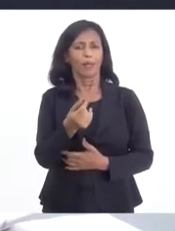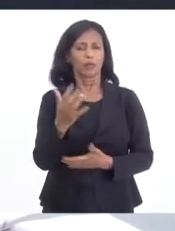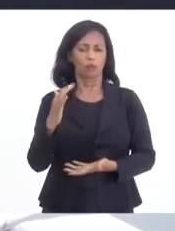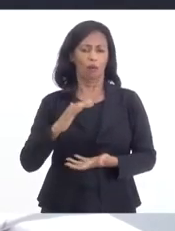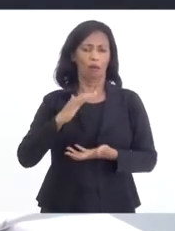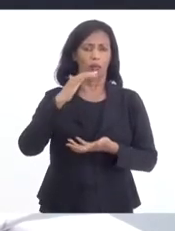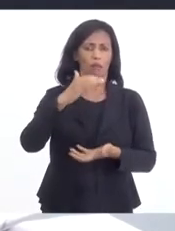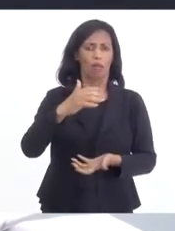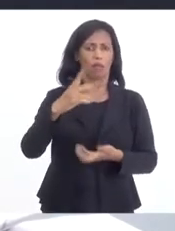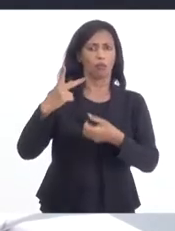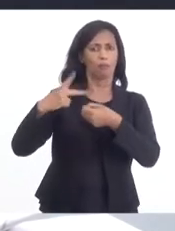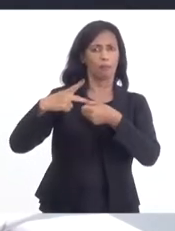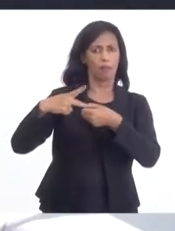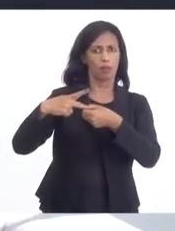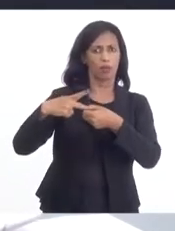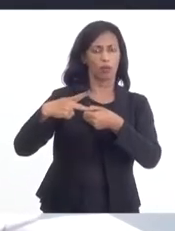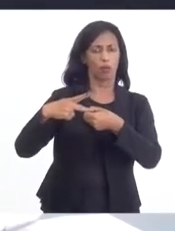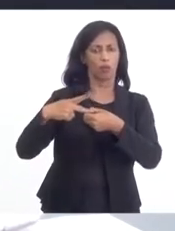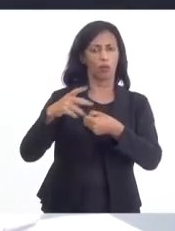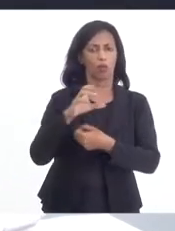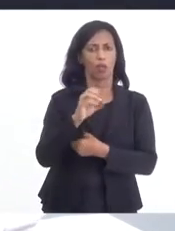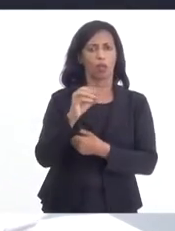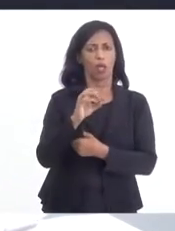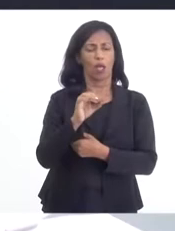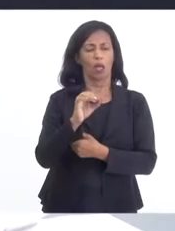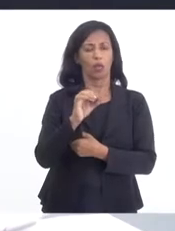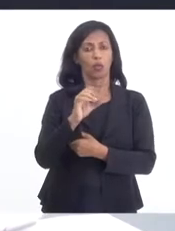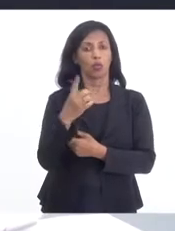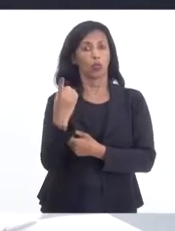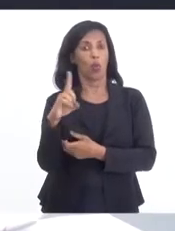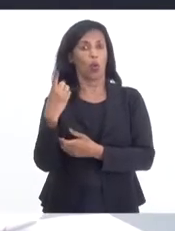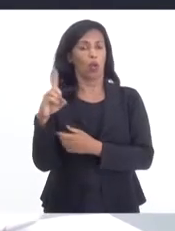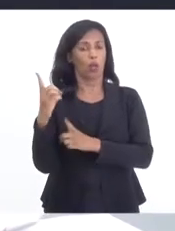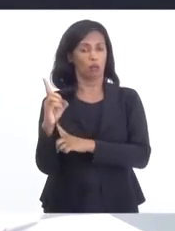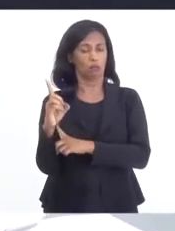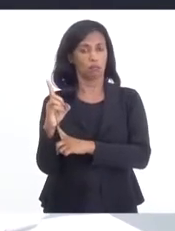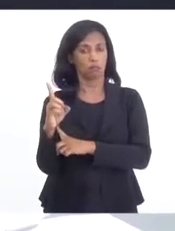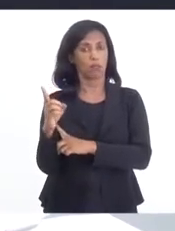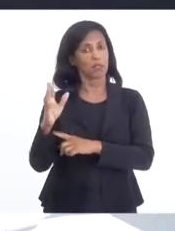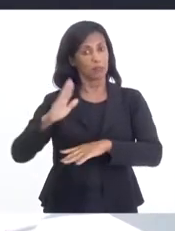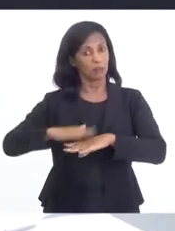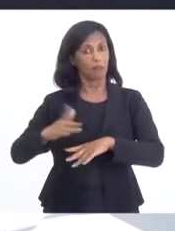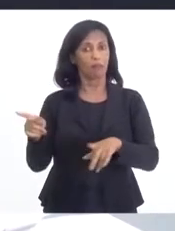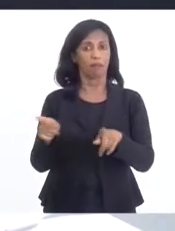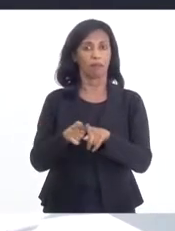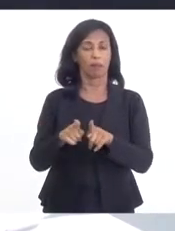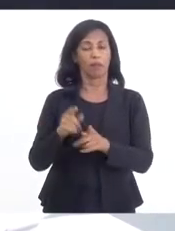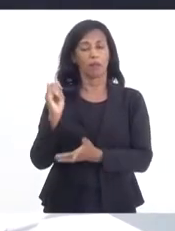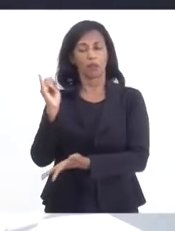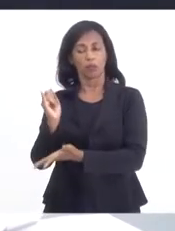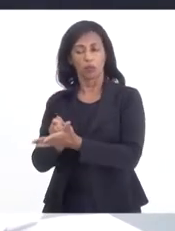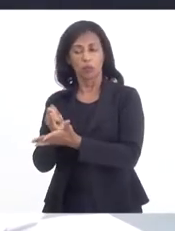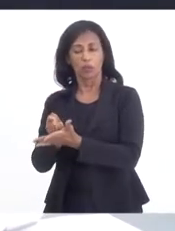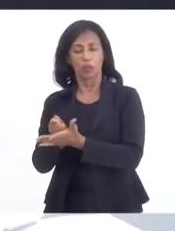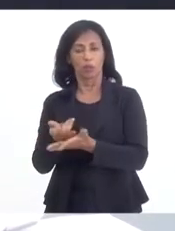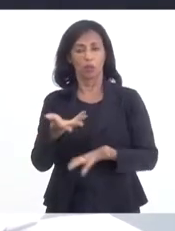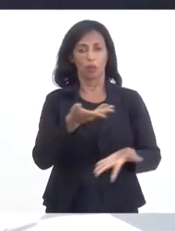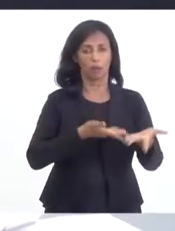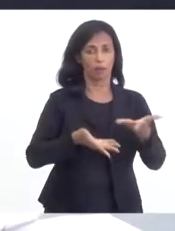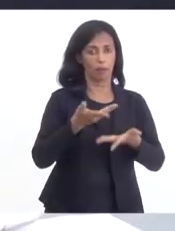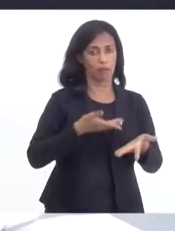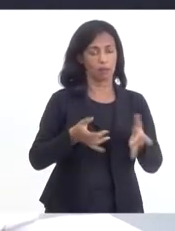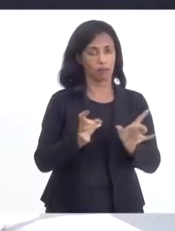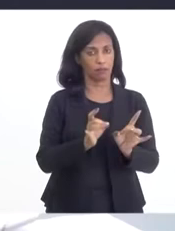petróleo e da cotação do dólar. E mais ainda, tanto no ICMS quanto no ROET